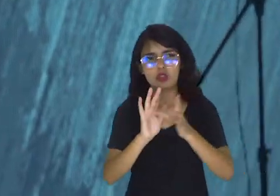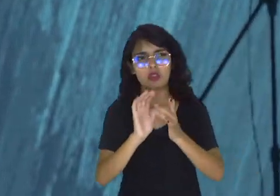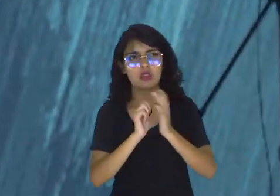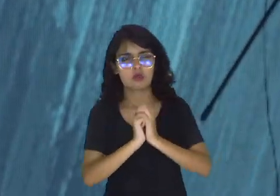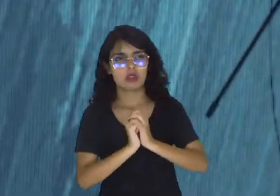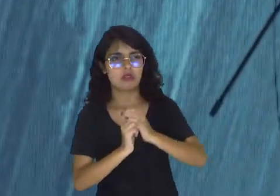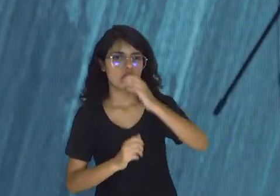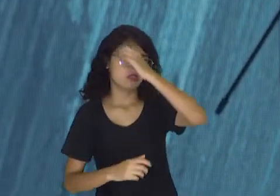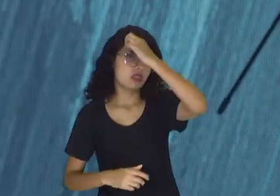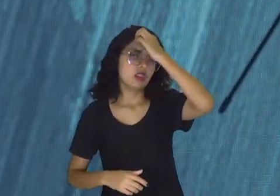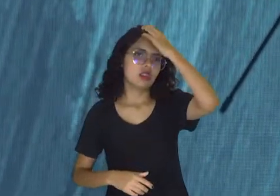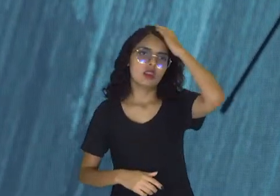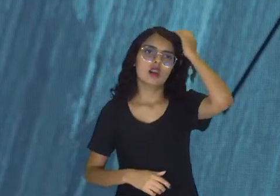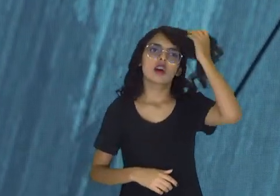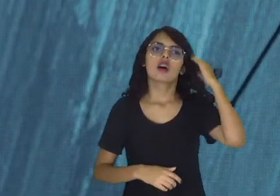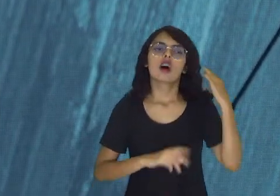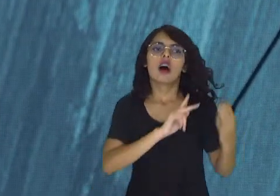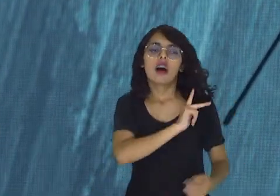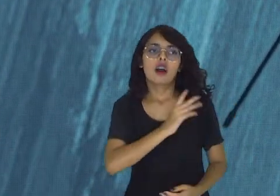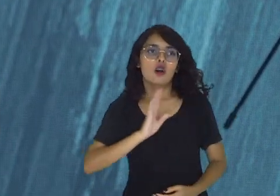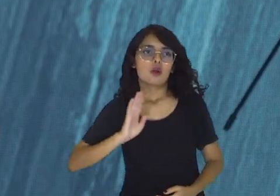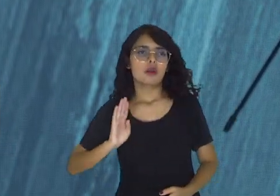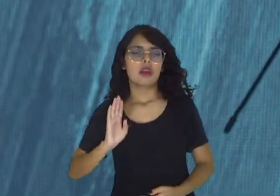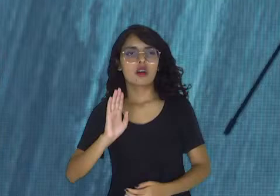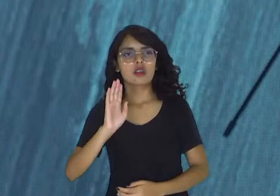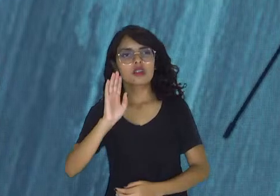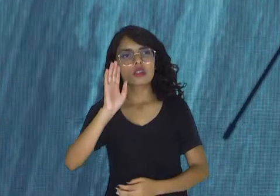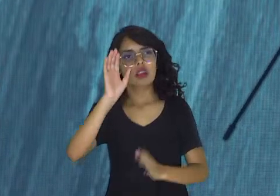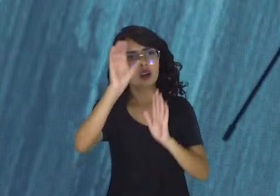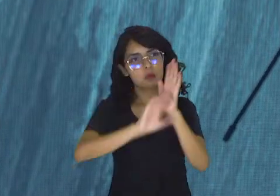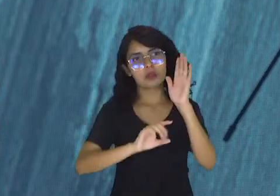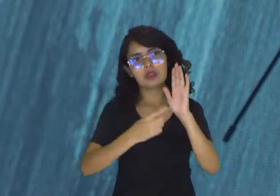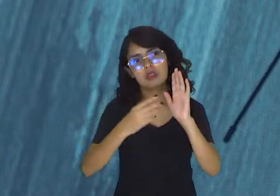Amém. Hebreus 10:35